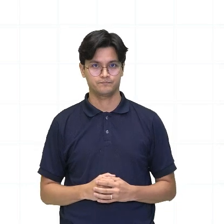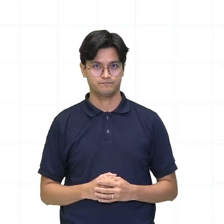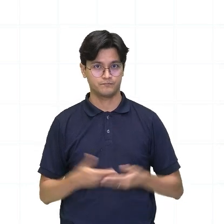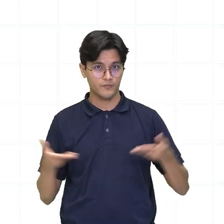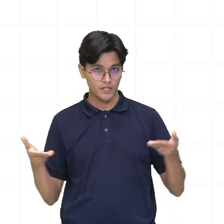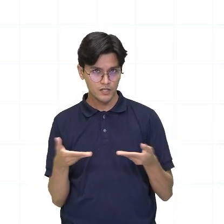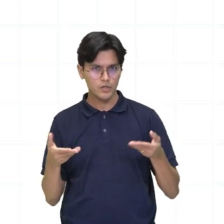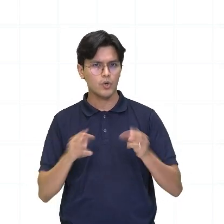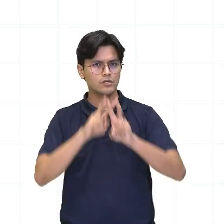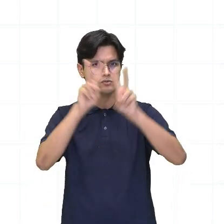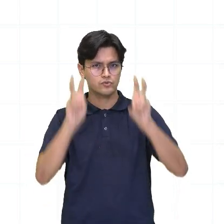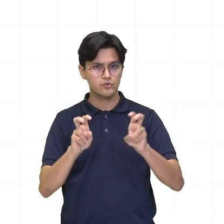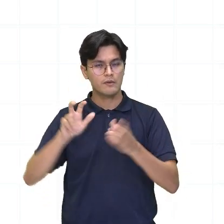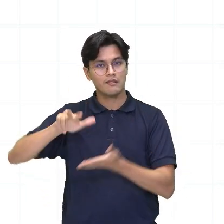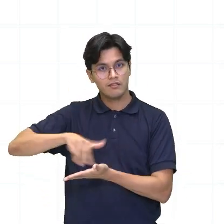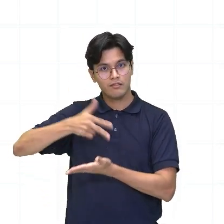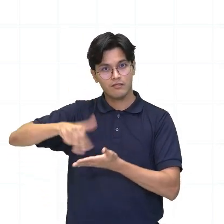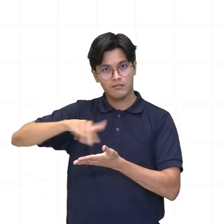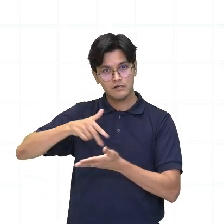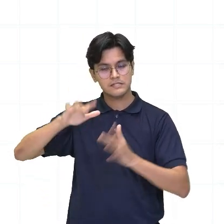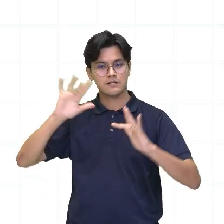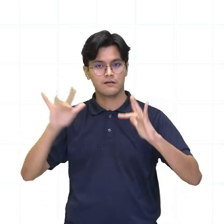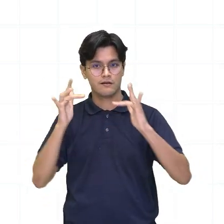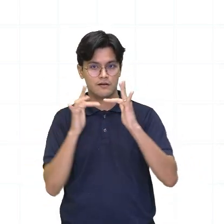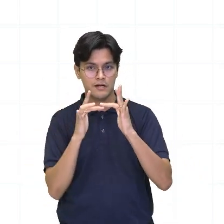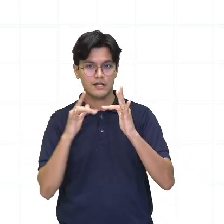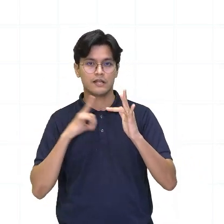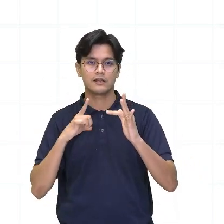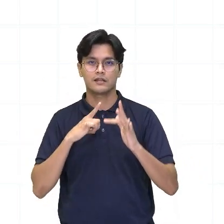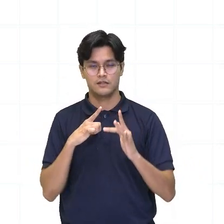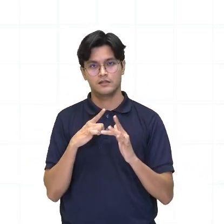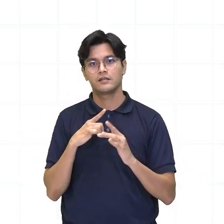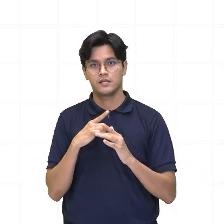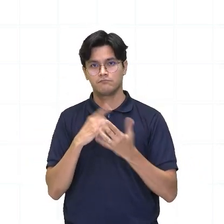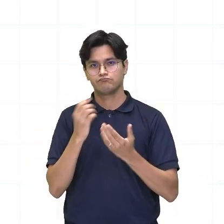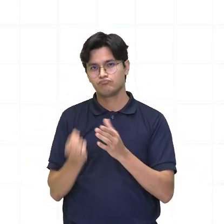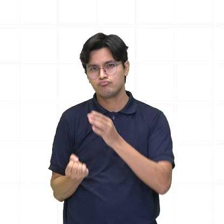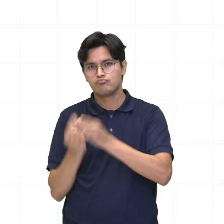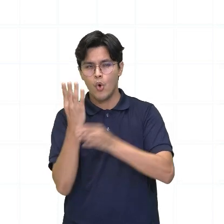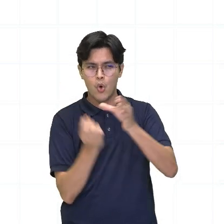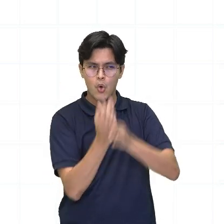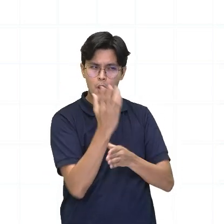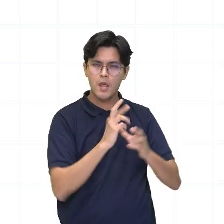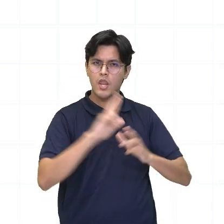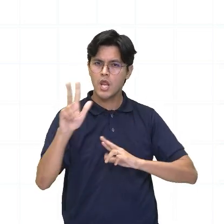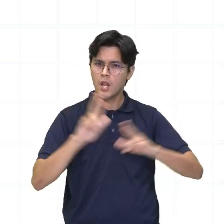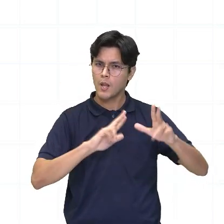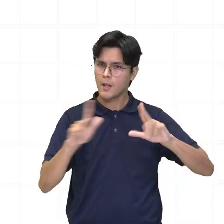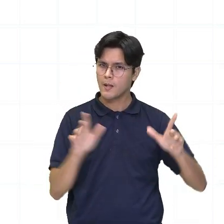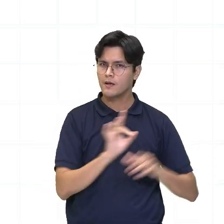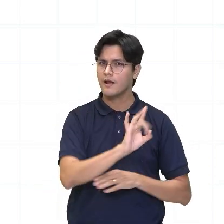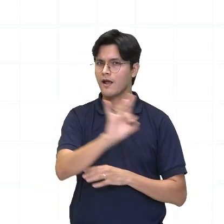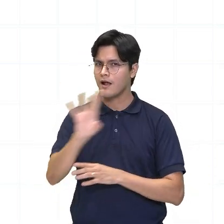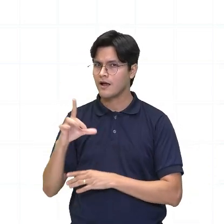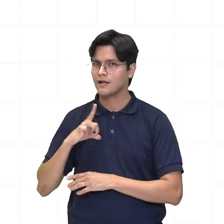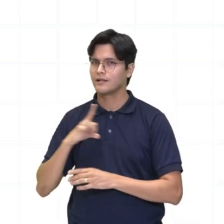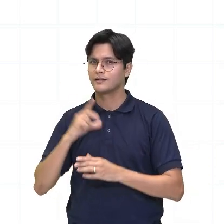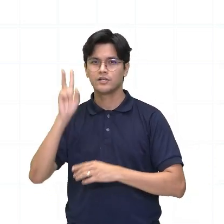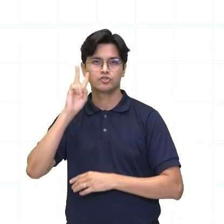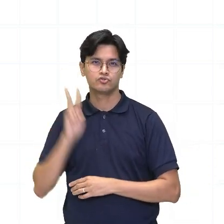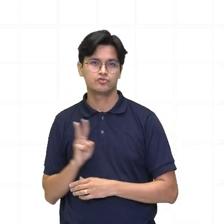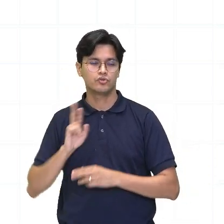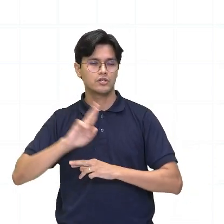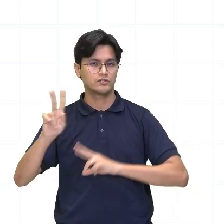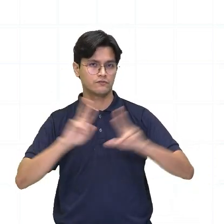danças clássicas? As danças clássicas tiveram diferentes origens e cada uma teve uma história diferente que lhe foi dada, as